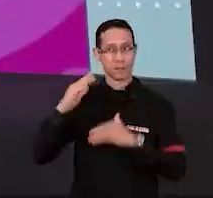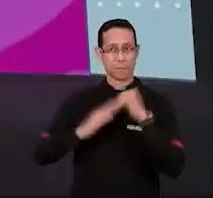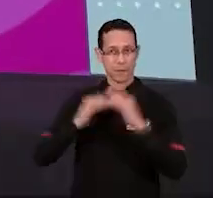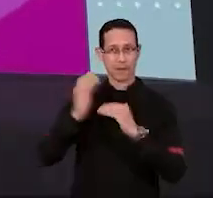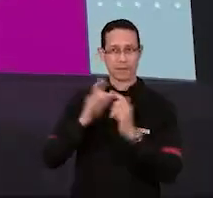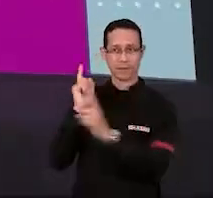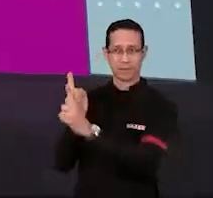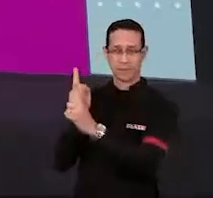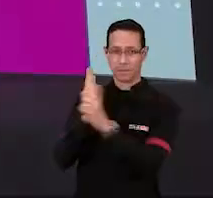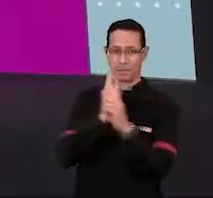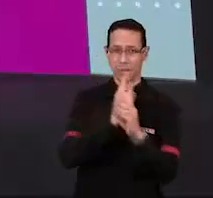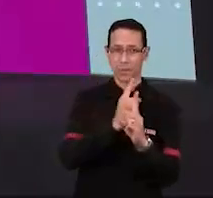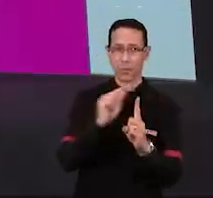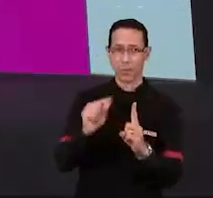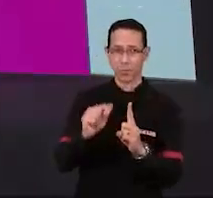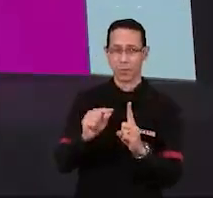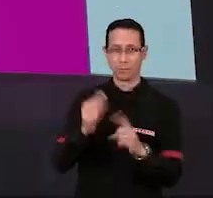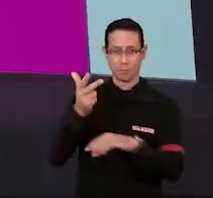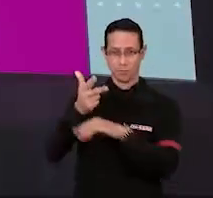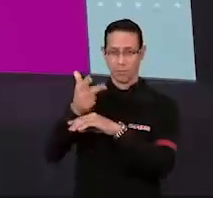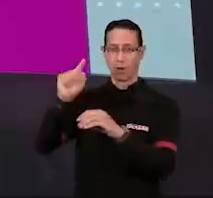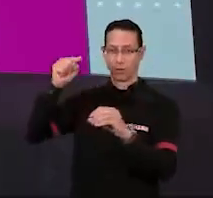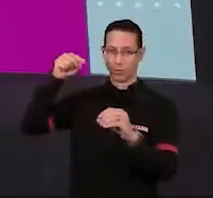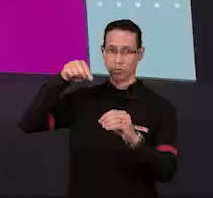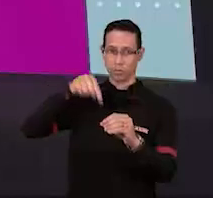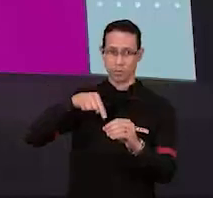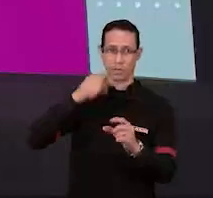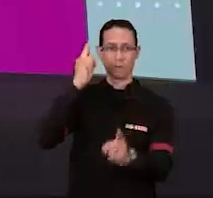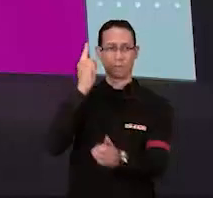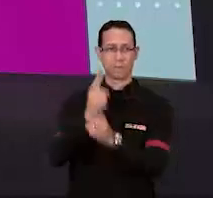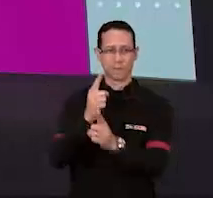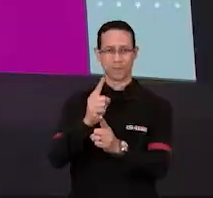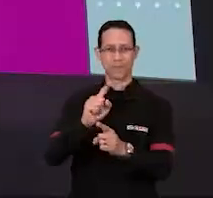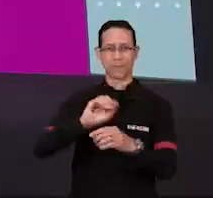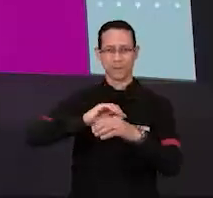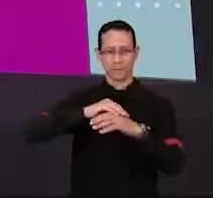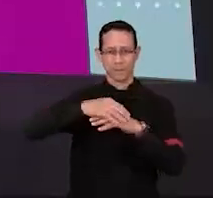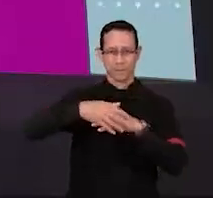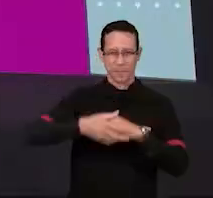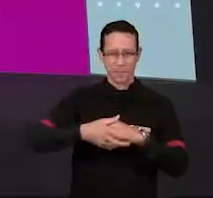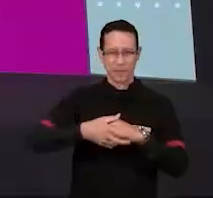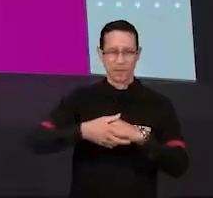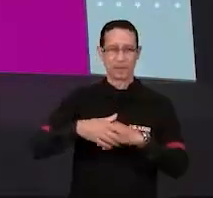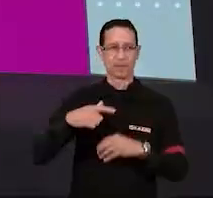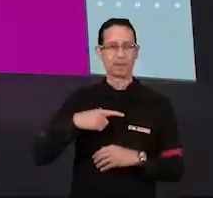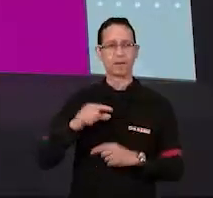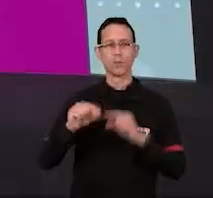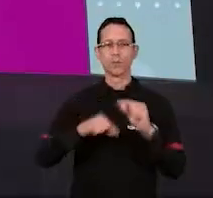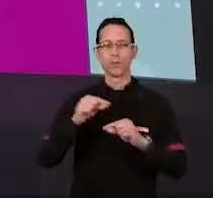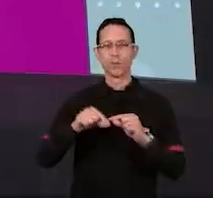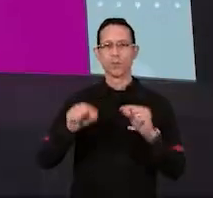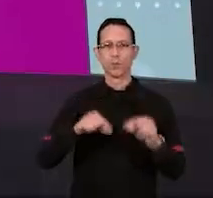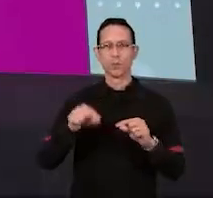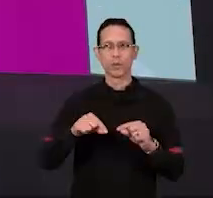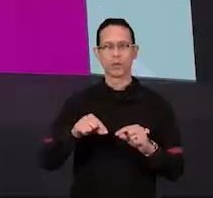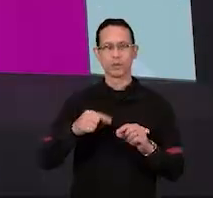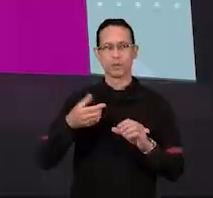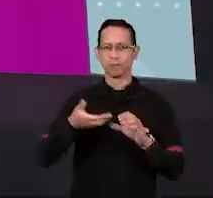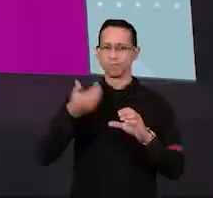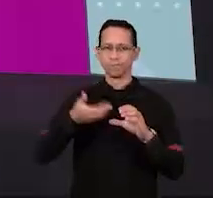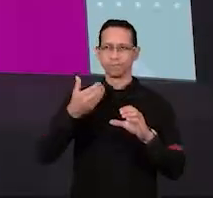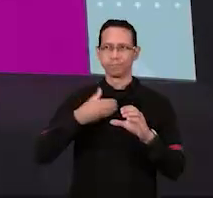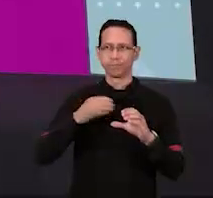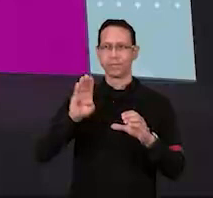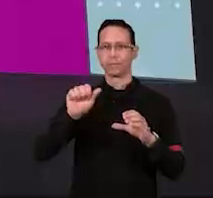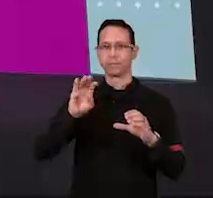prática fazer uma autoendoscopia, encontrar biofilme e na hora eu penso, deve estar entupido de bastão.